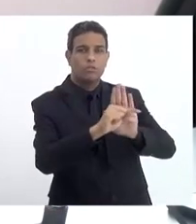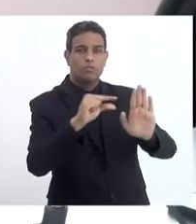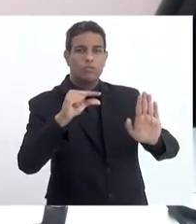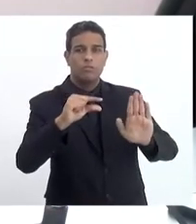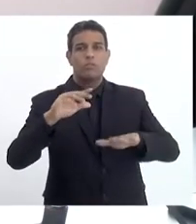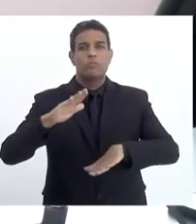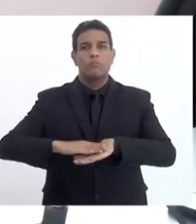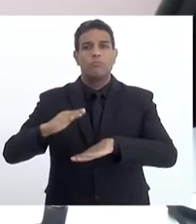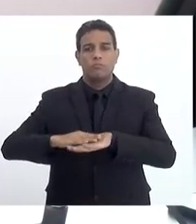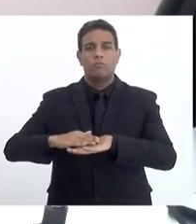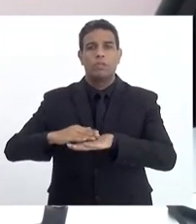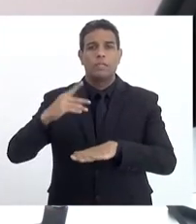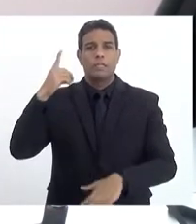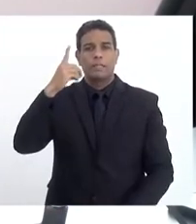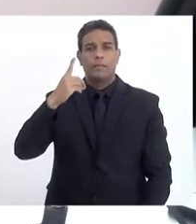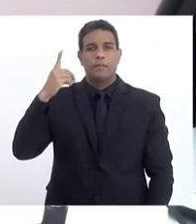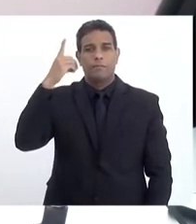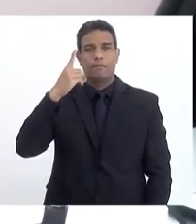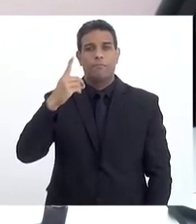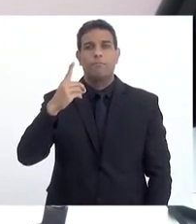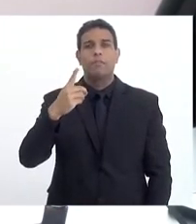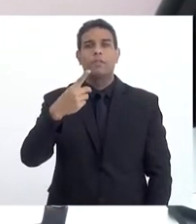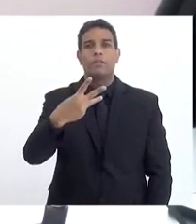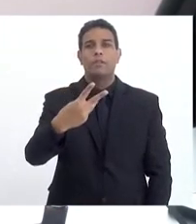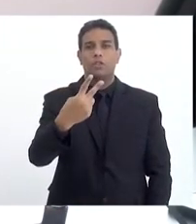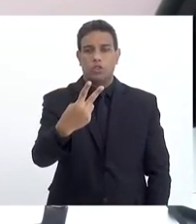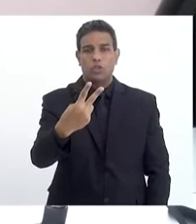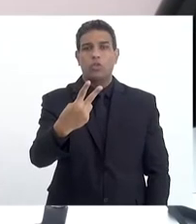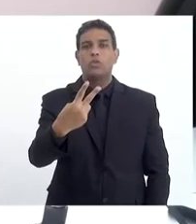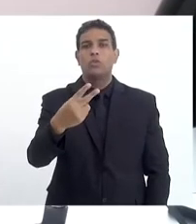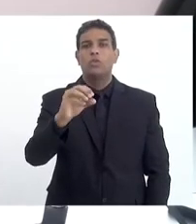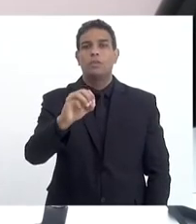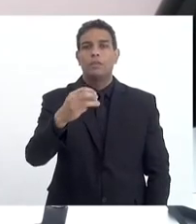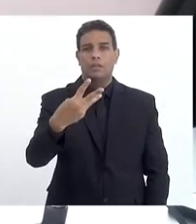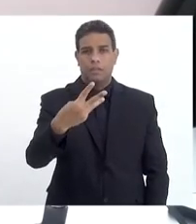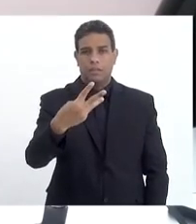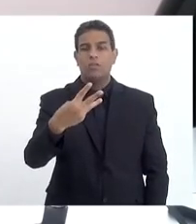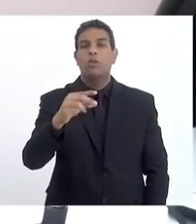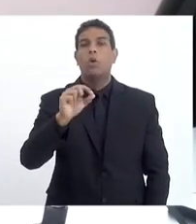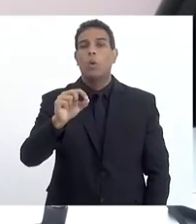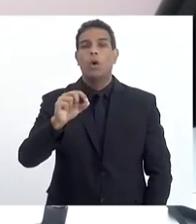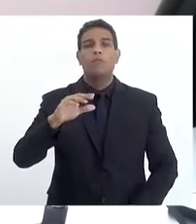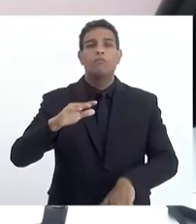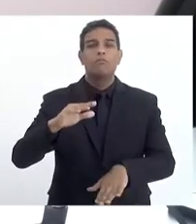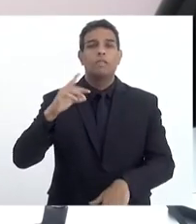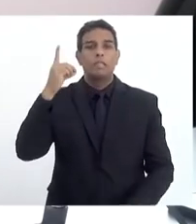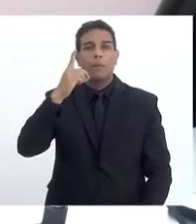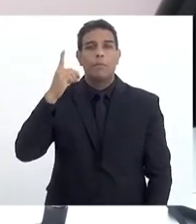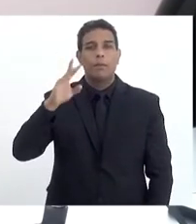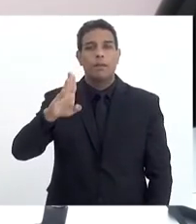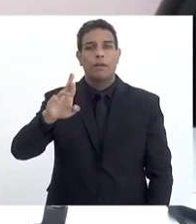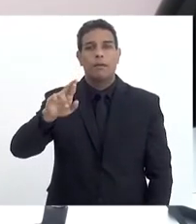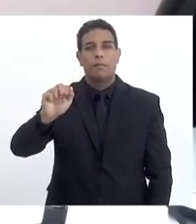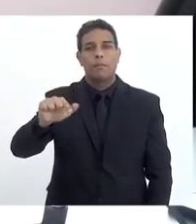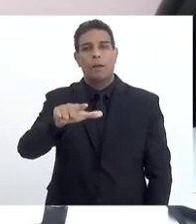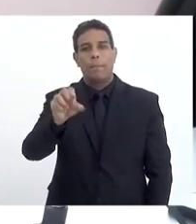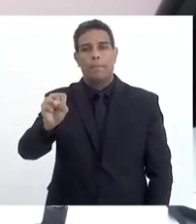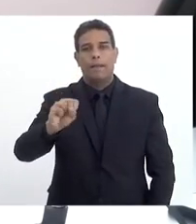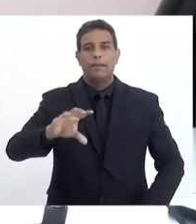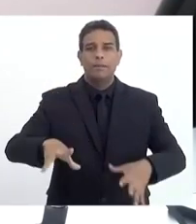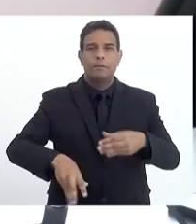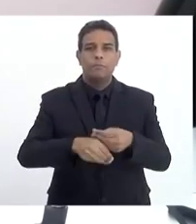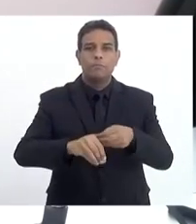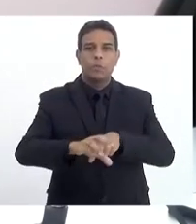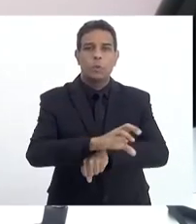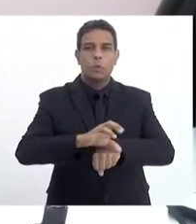deputado Marcos Miller. Projeto de lei 3203/2020, autoria deputado Brazão. Parecer pela constitucionalidade com emenda.